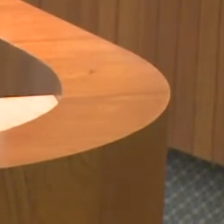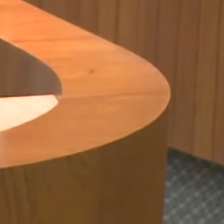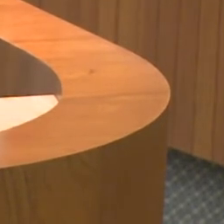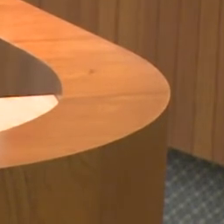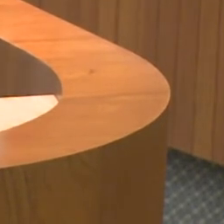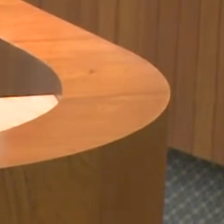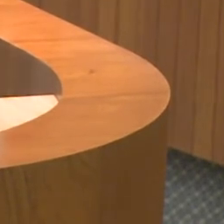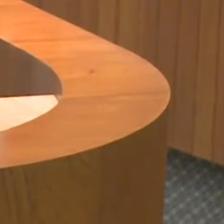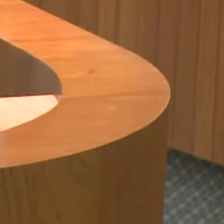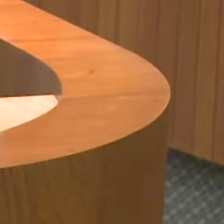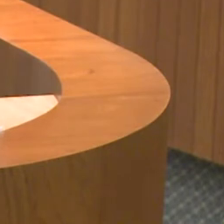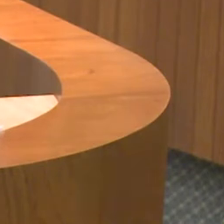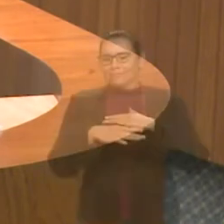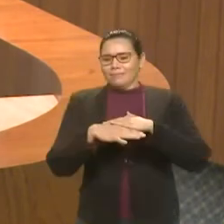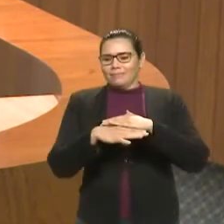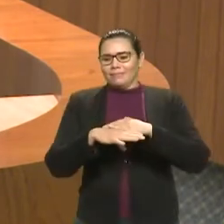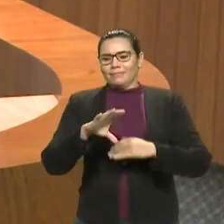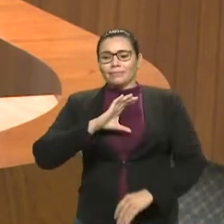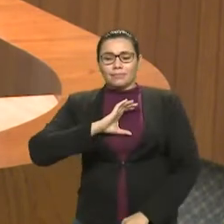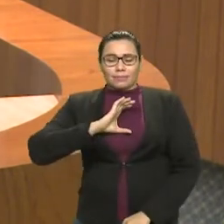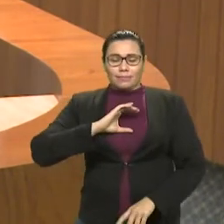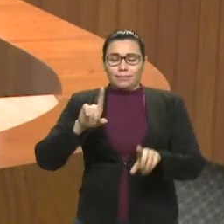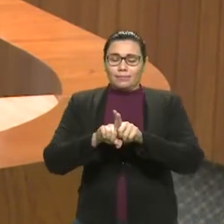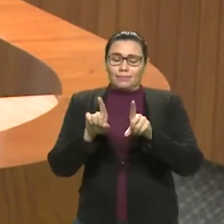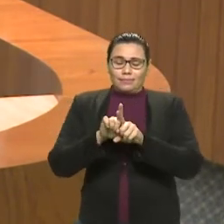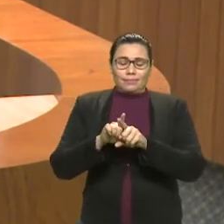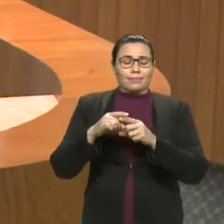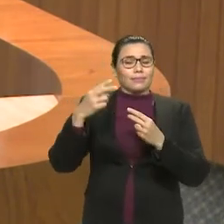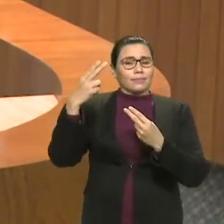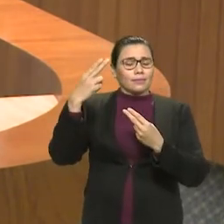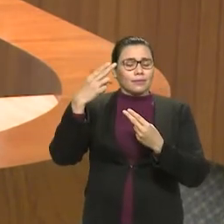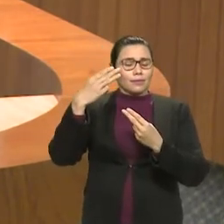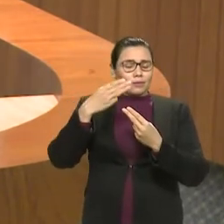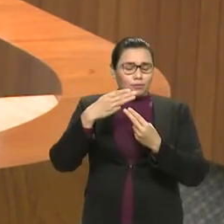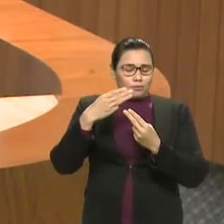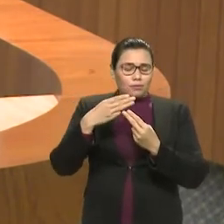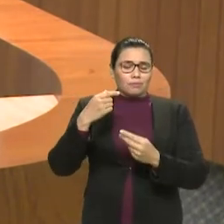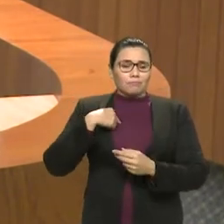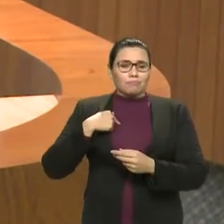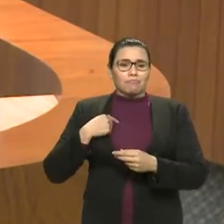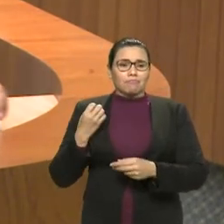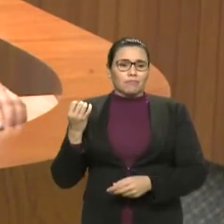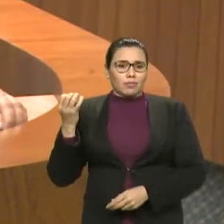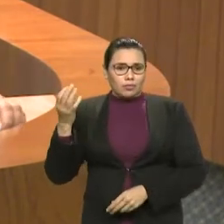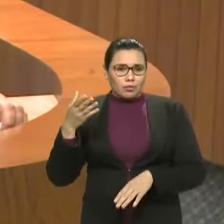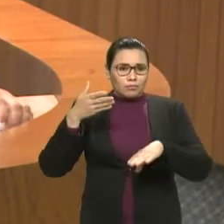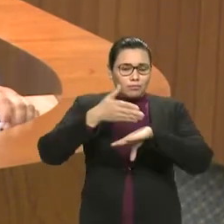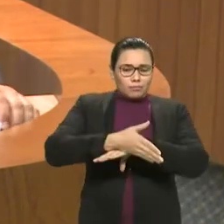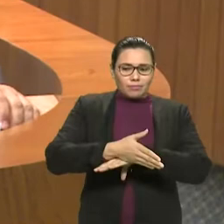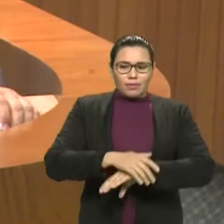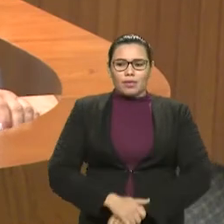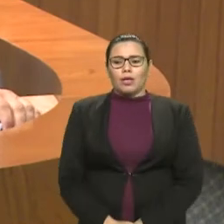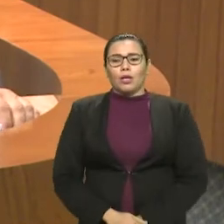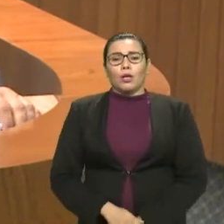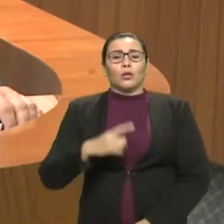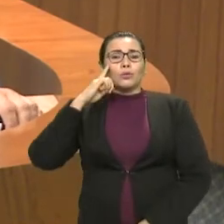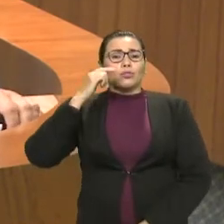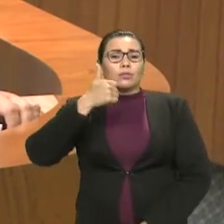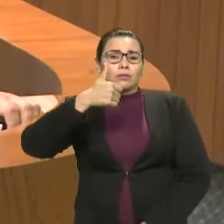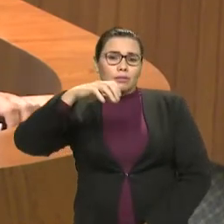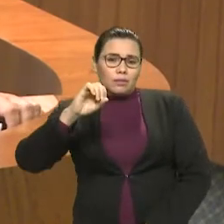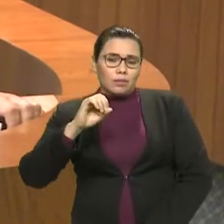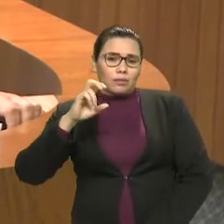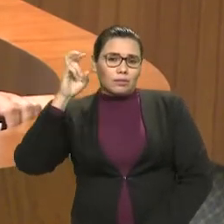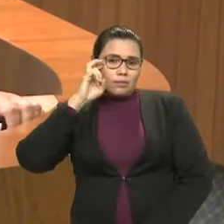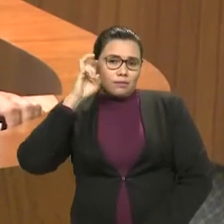na cidade de Timon o agenda muito satisfatórios onde eu quero aqui primeiro dizer que no dia dez a quinta-feira